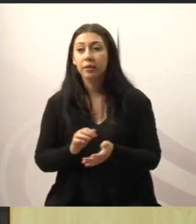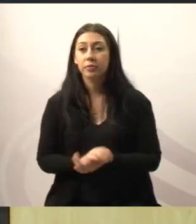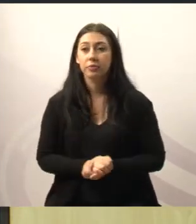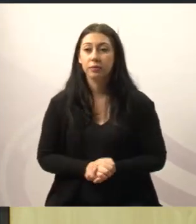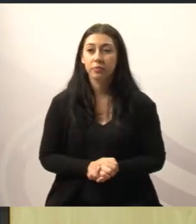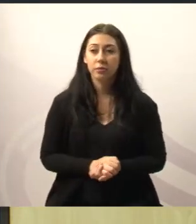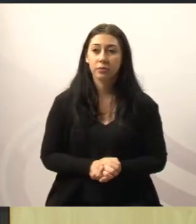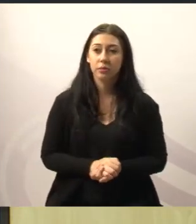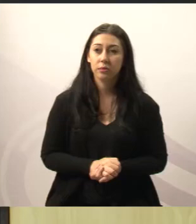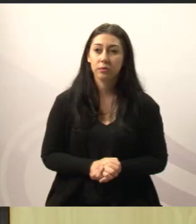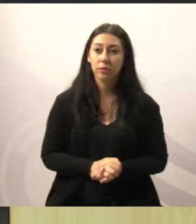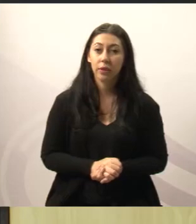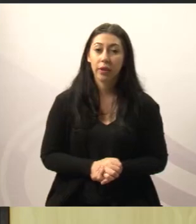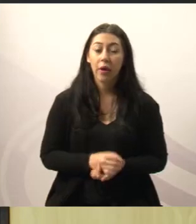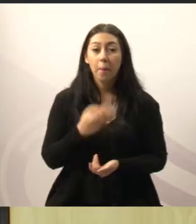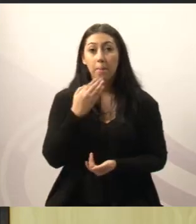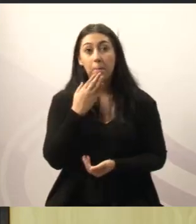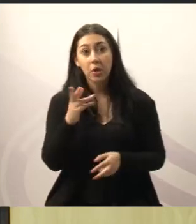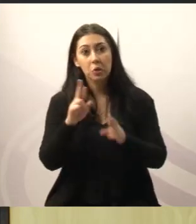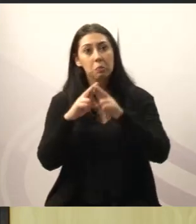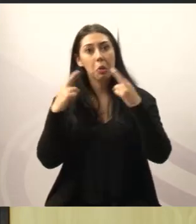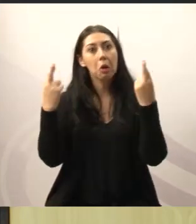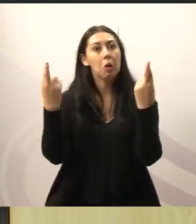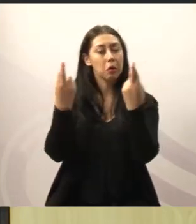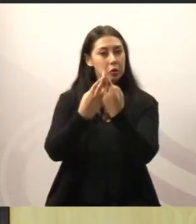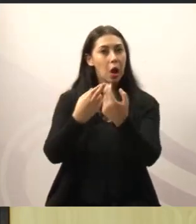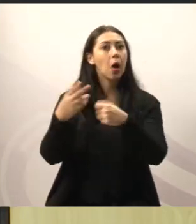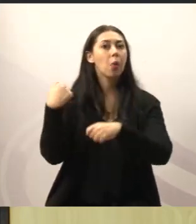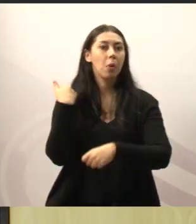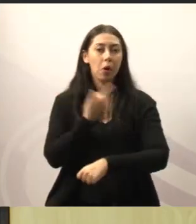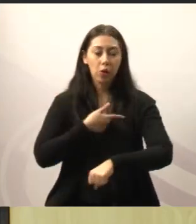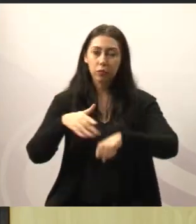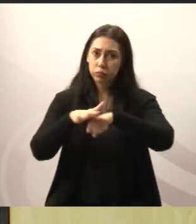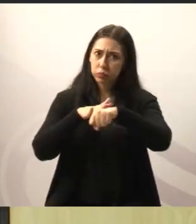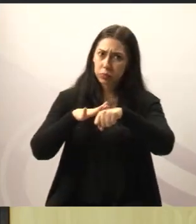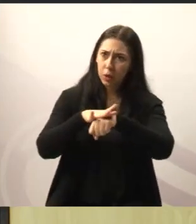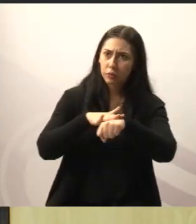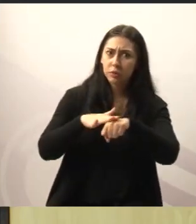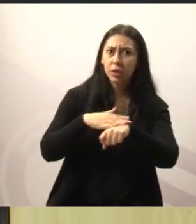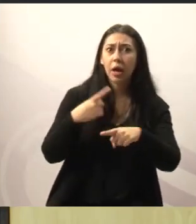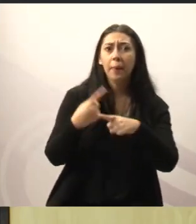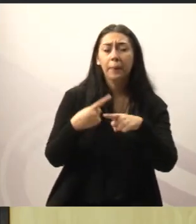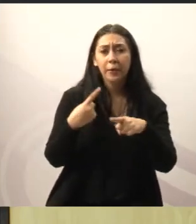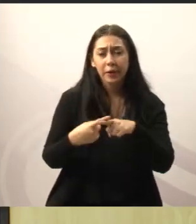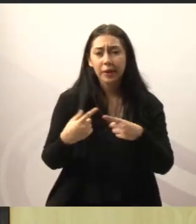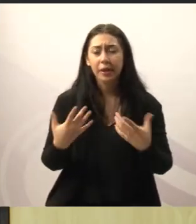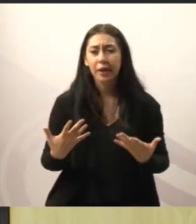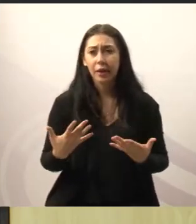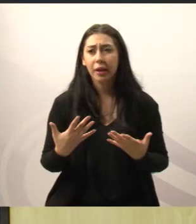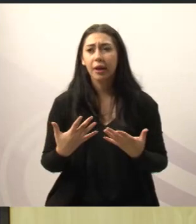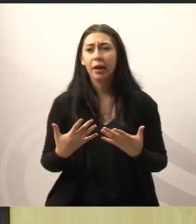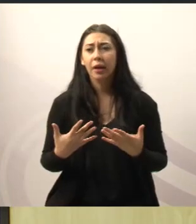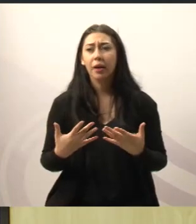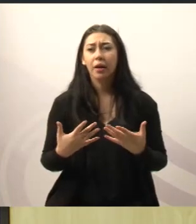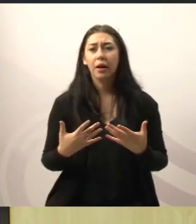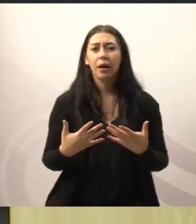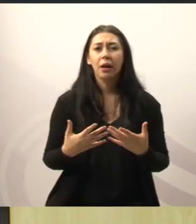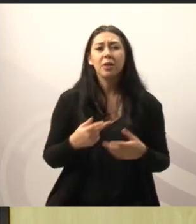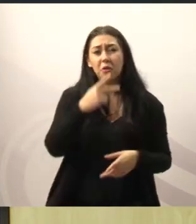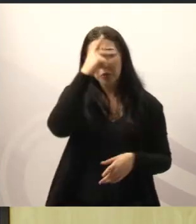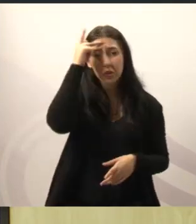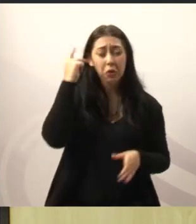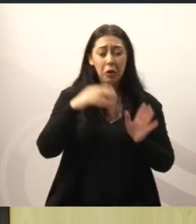urgente reunião, conversa com esta instituição e o Poder Executivo, pois essa classe que emprega e contribui com o orçamento